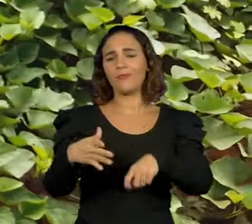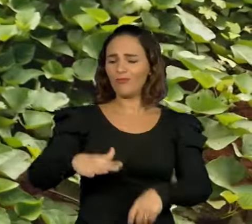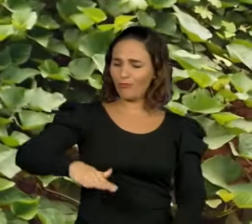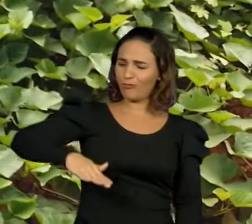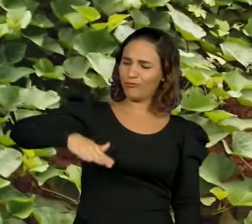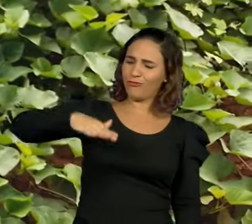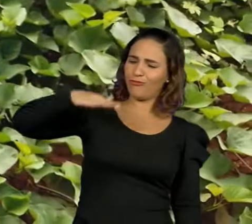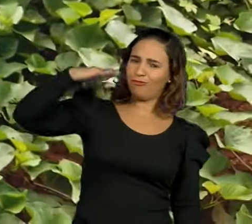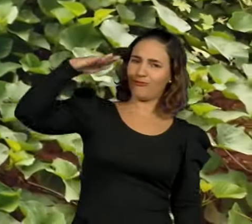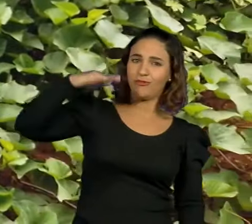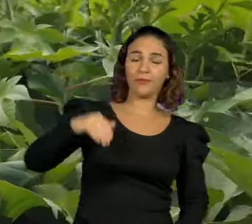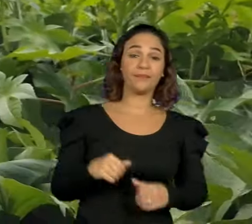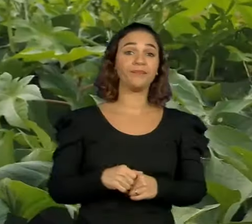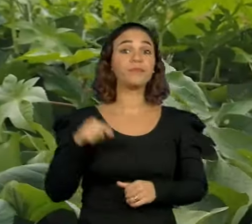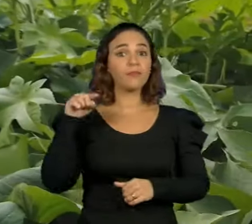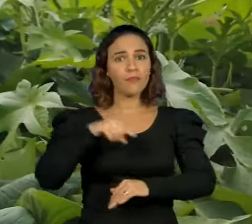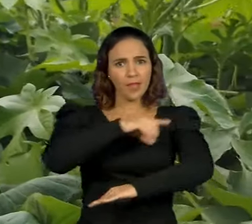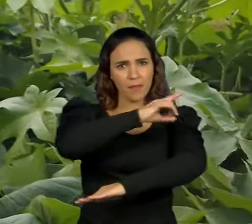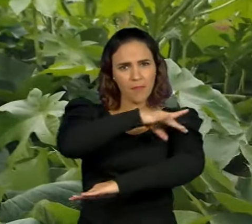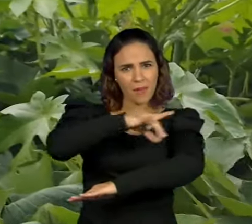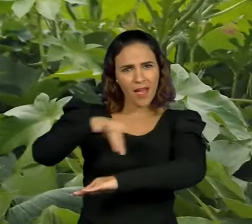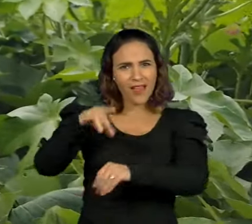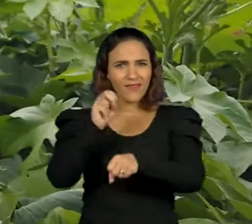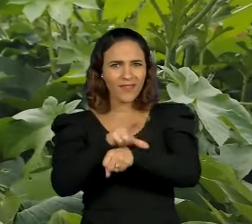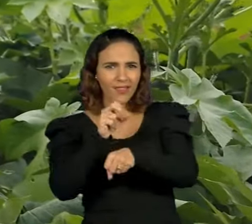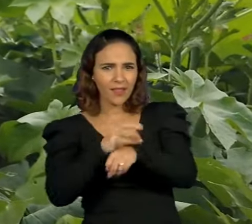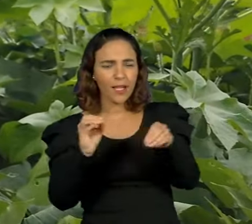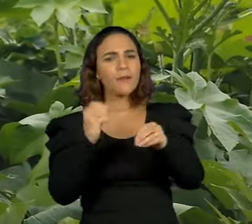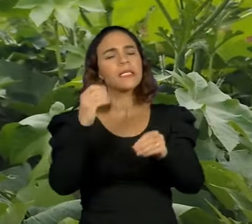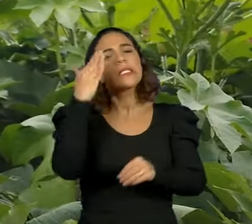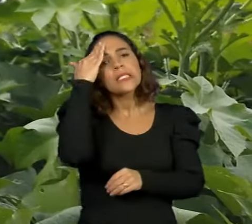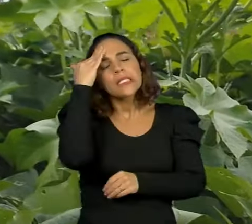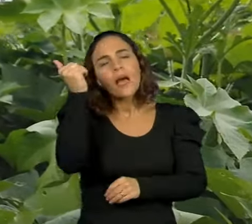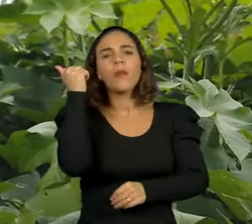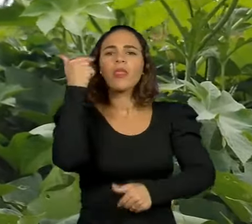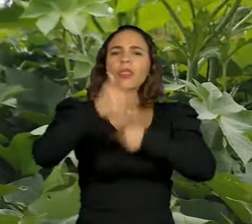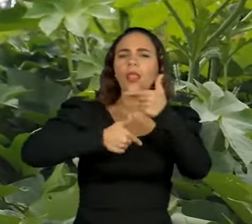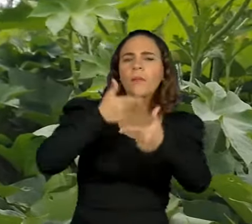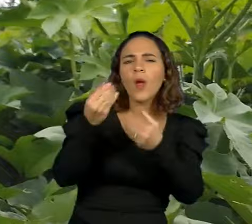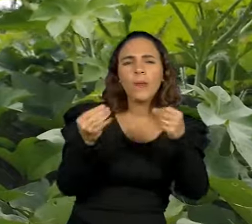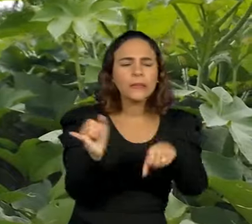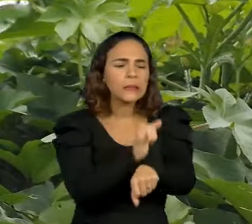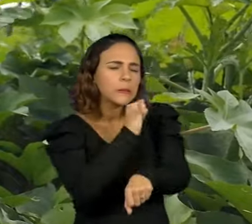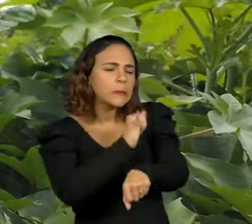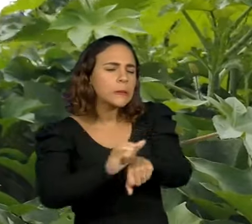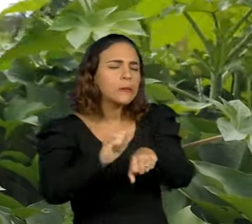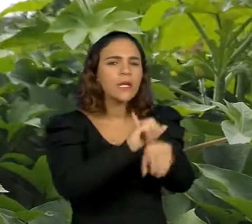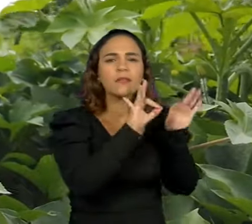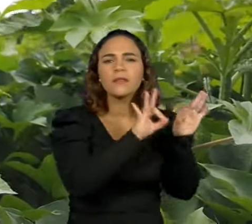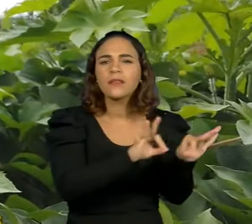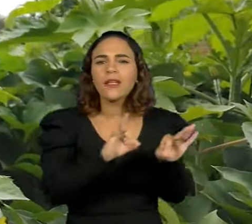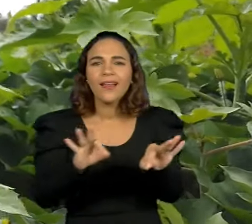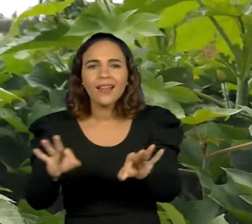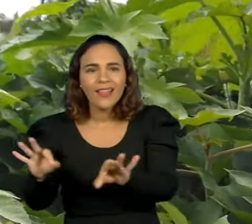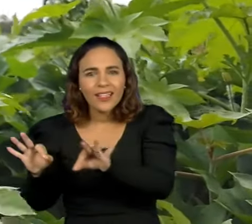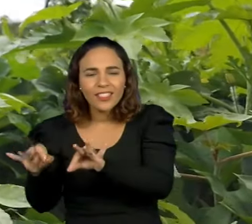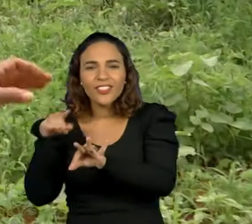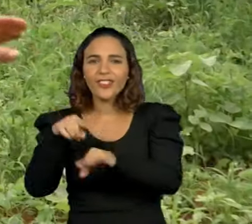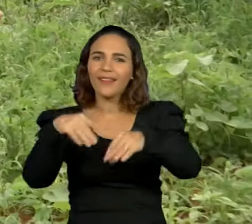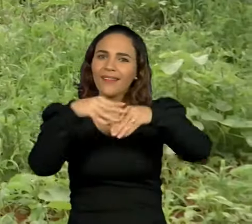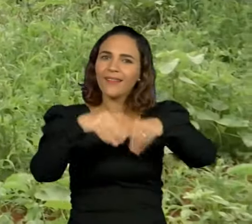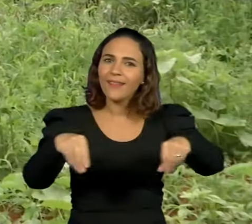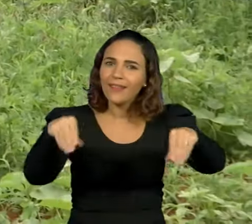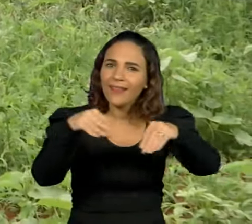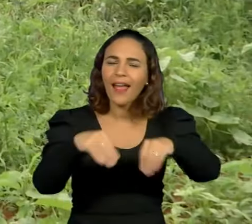No sistema orgânico você tem que saber trabalhar, tem que ter o manejo certo da terra, tem